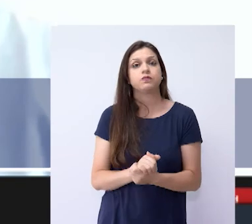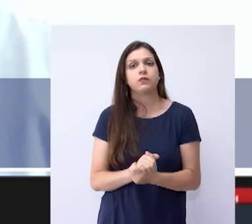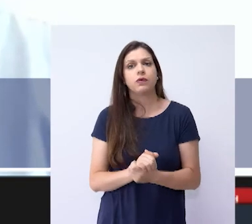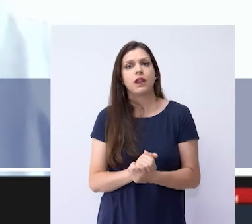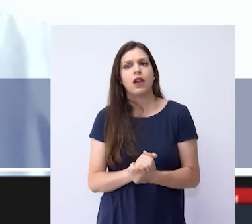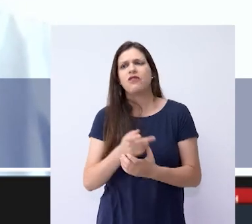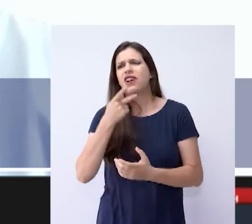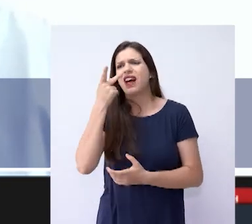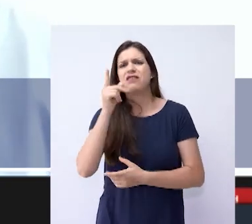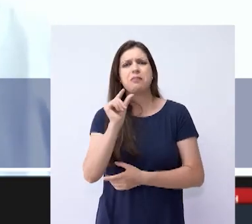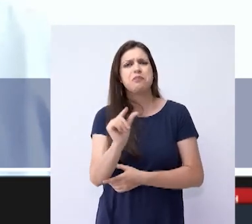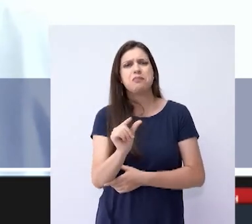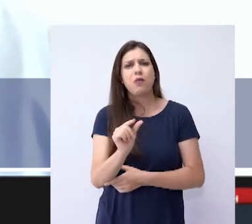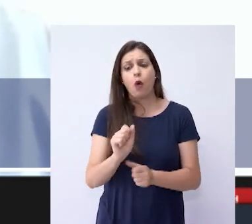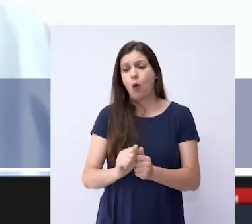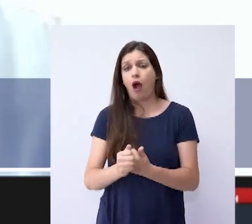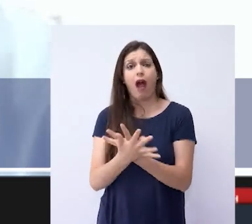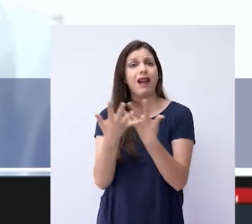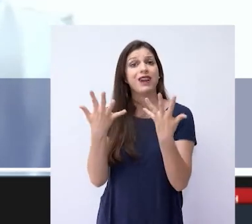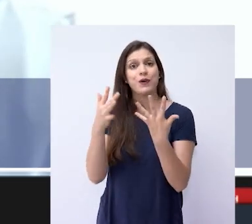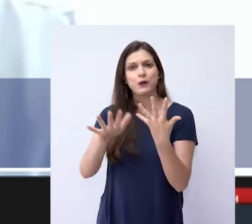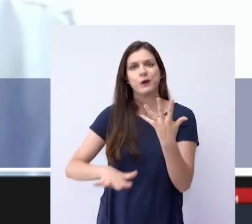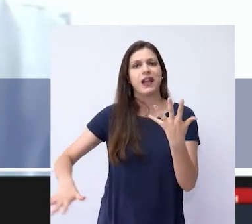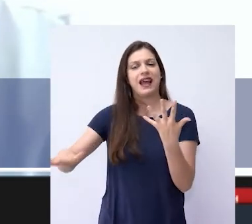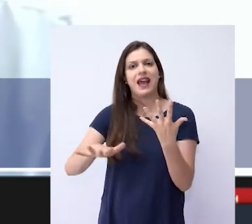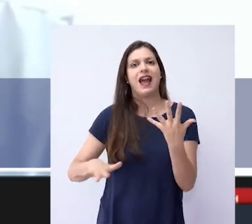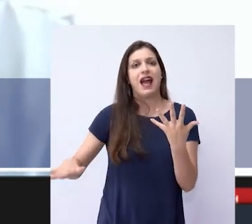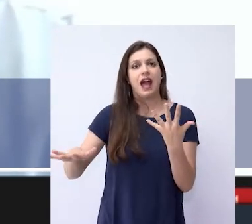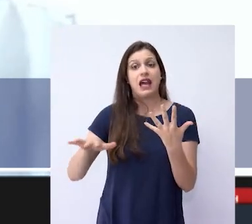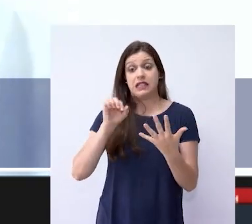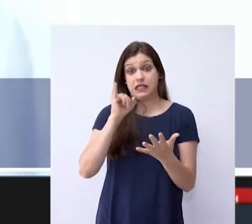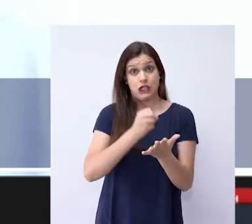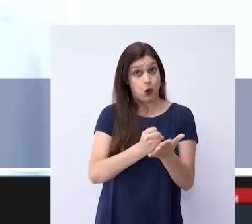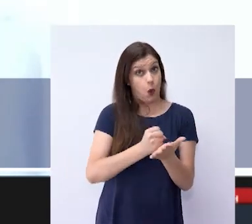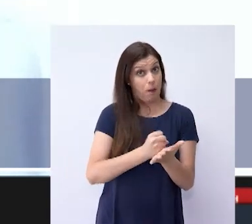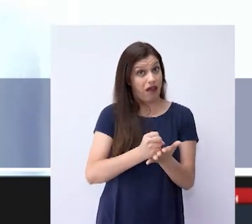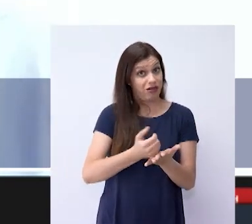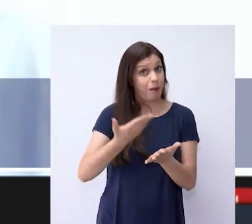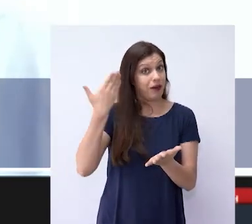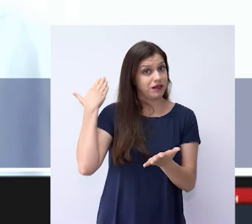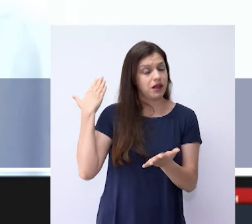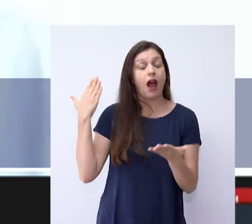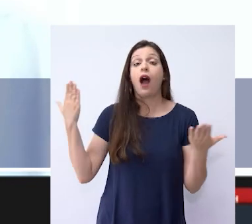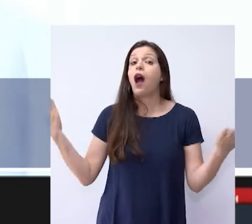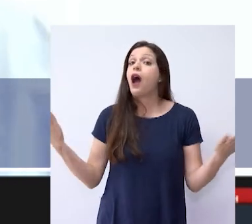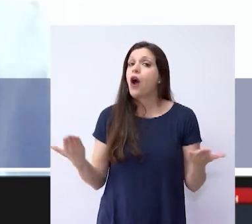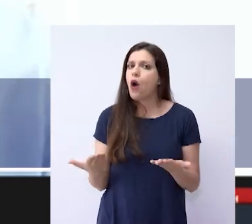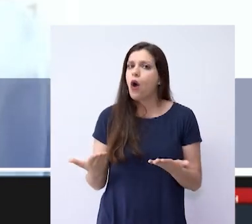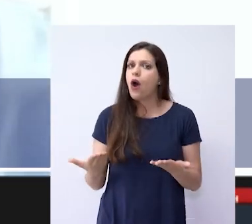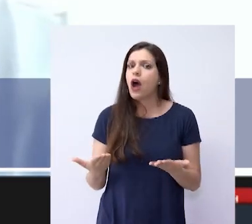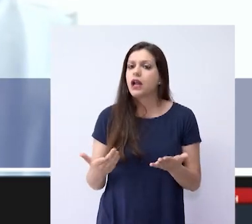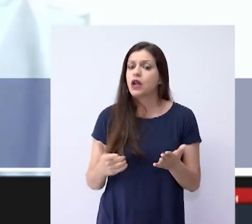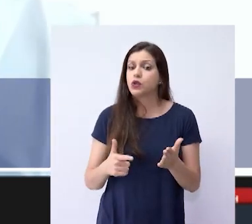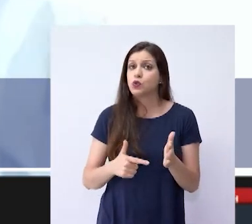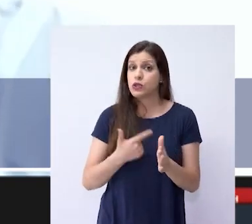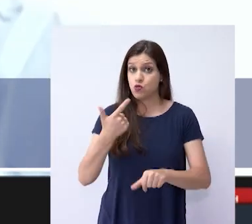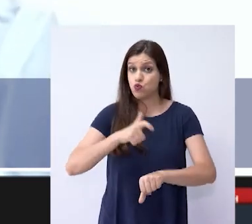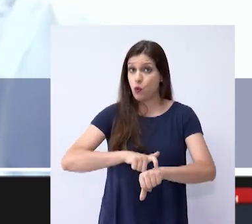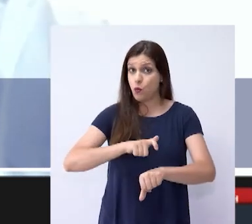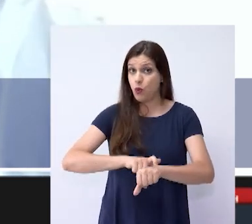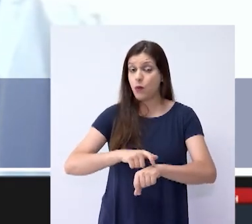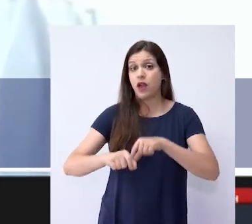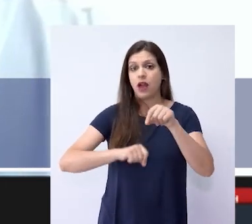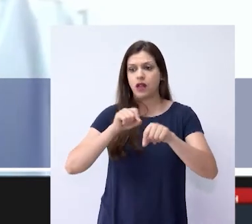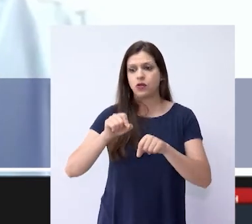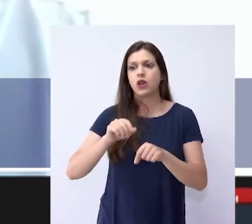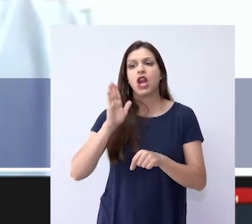aproximação, professor Dr. Fábio, se falava muito pouco em agricultura nessa região. Nós olharmos o documento da primeira aproximação. Na segunda, você já